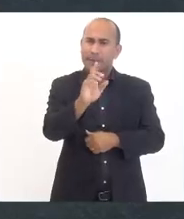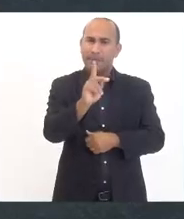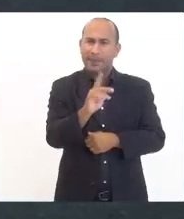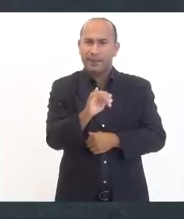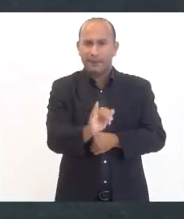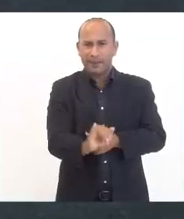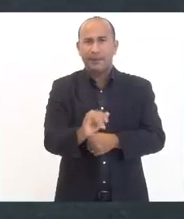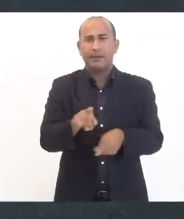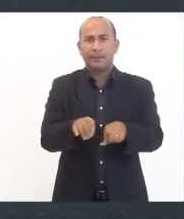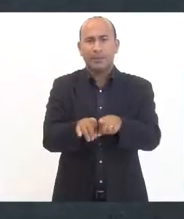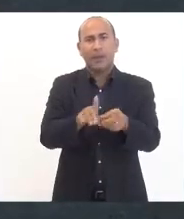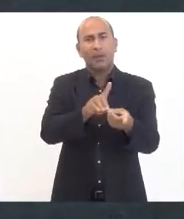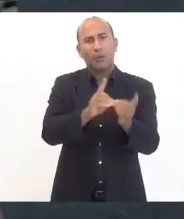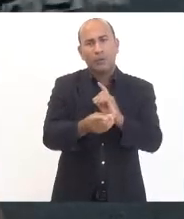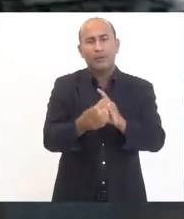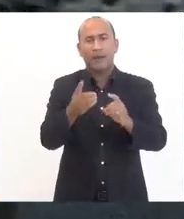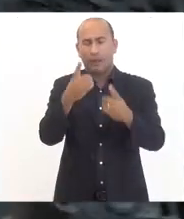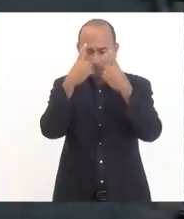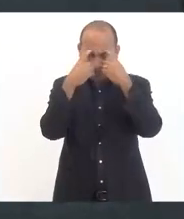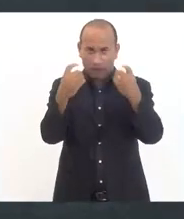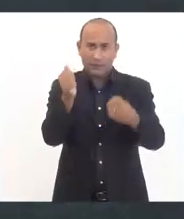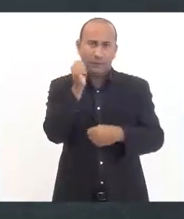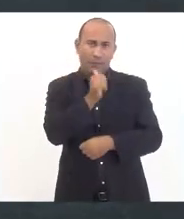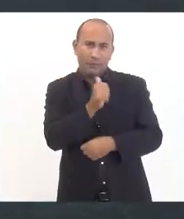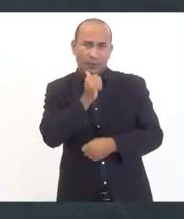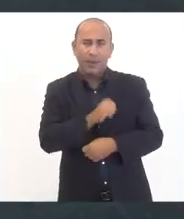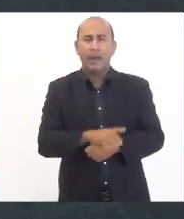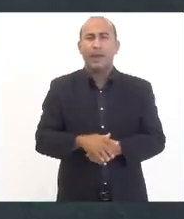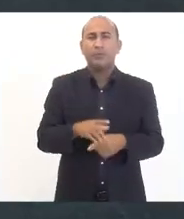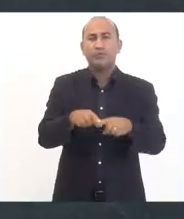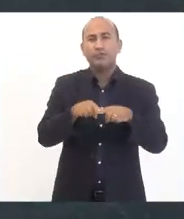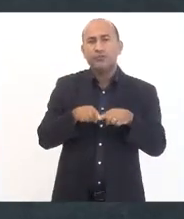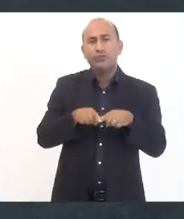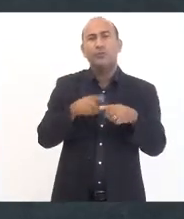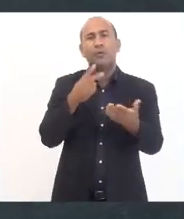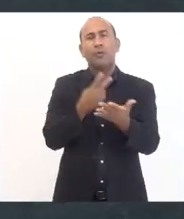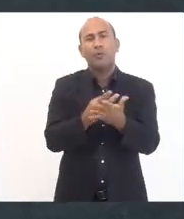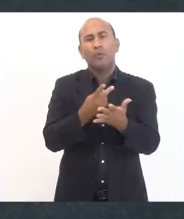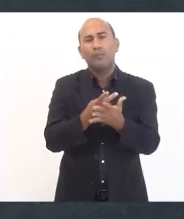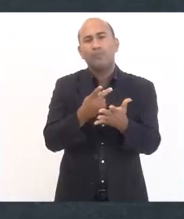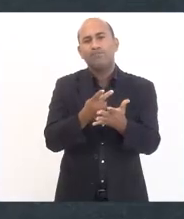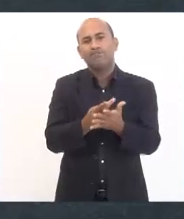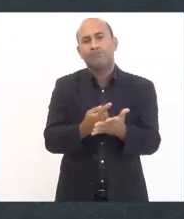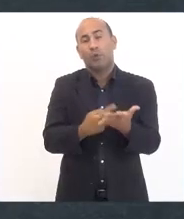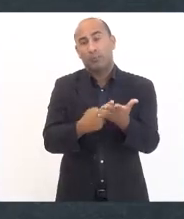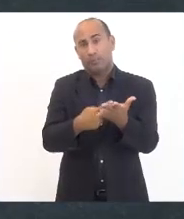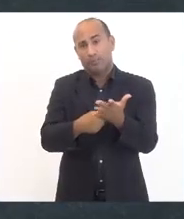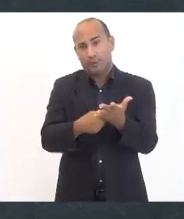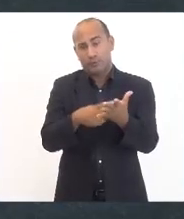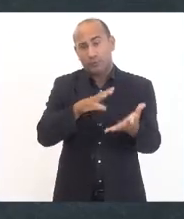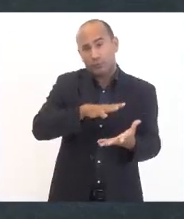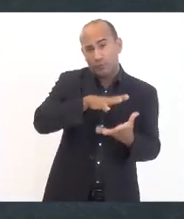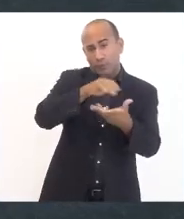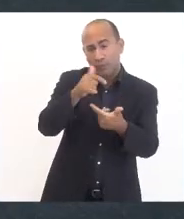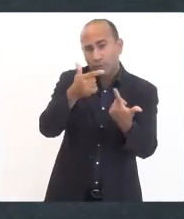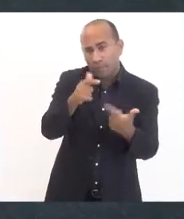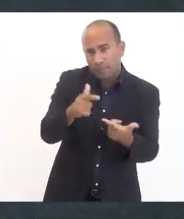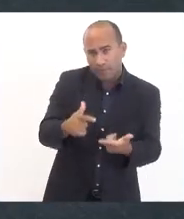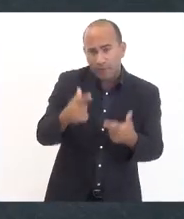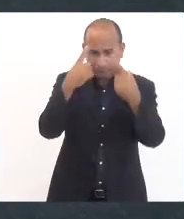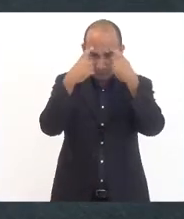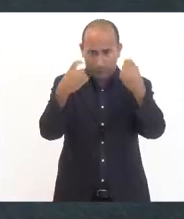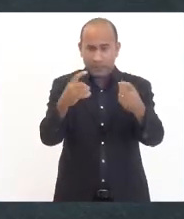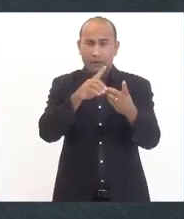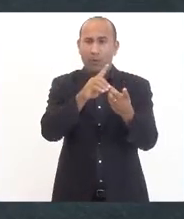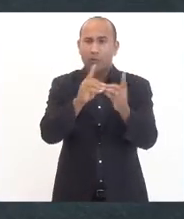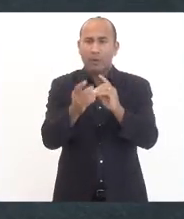do feminicídio. Então, sem dúvida nenhuma, o compromisso de um mundo sem violência contra as mulheres é um dever de todos